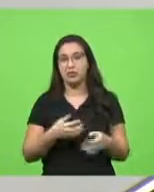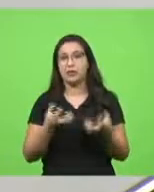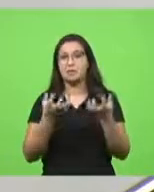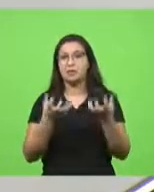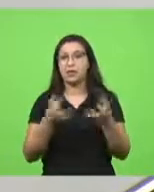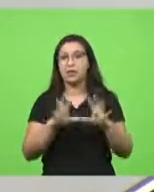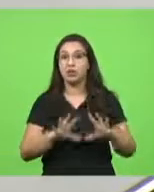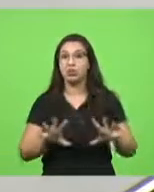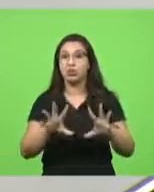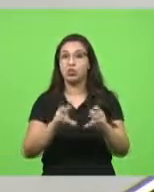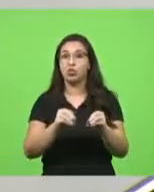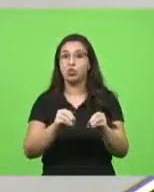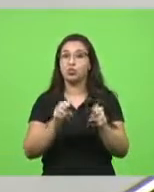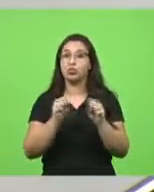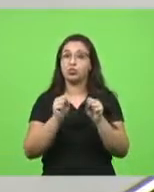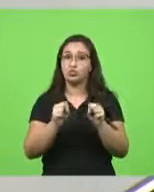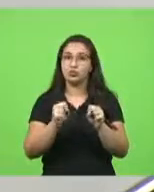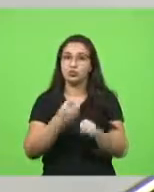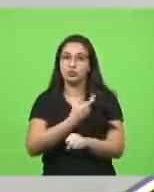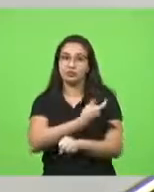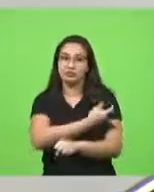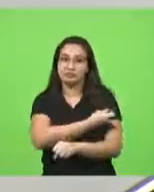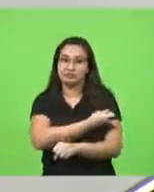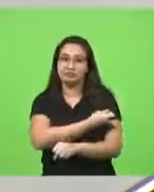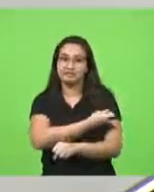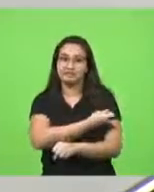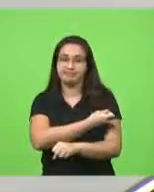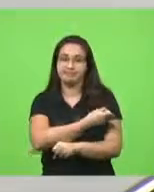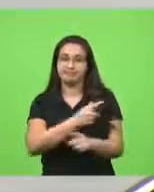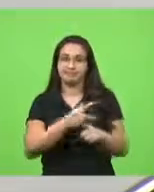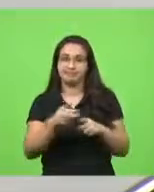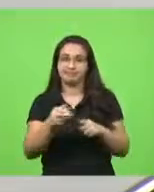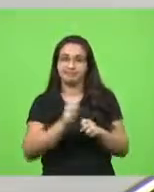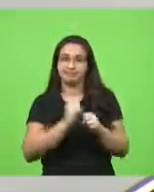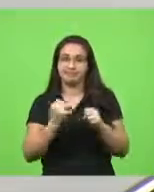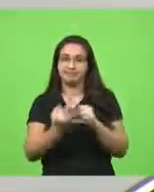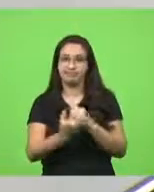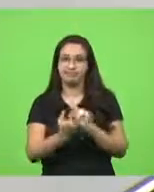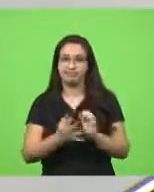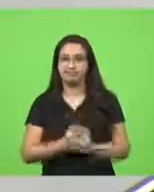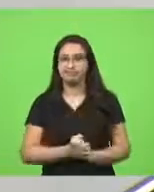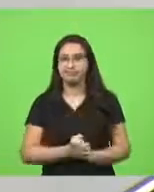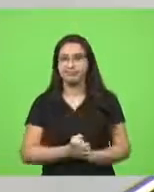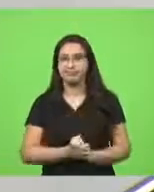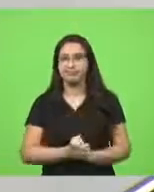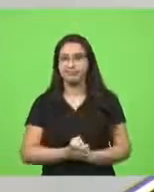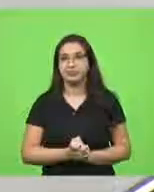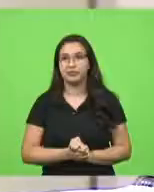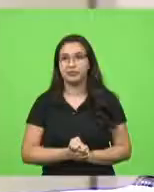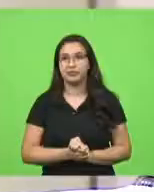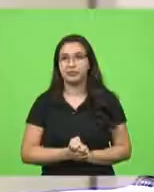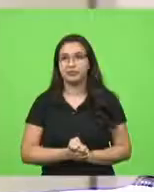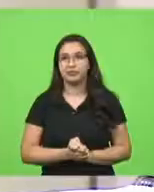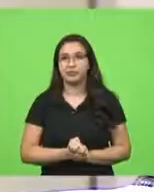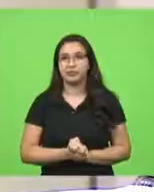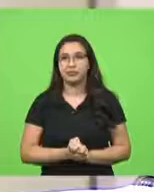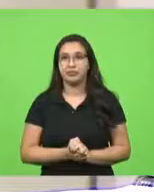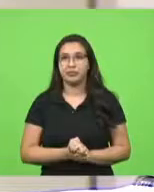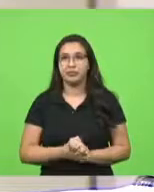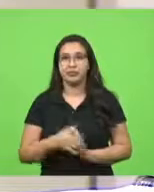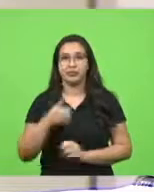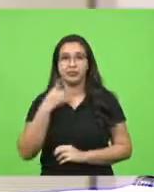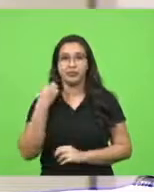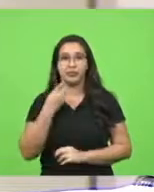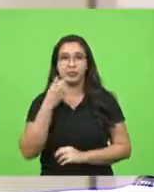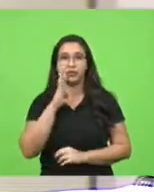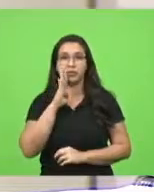todos tenhamos logo a vacina e vençamos essa guerra. Obrigado, presidente. Obrigado, deputado. Deputado Bruno